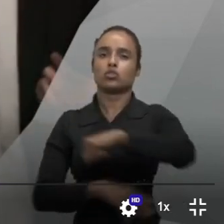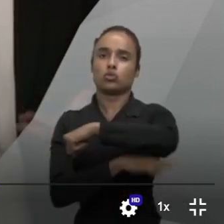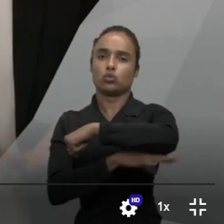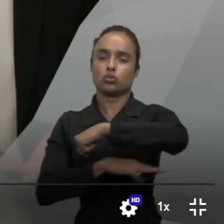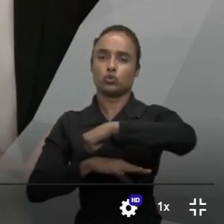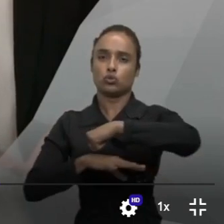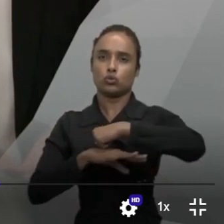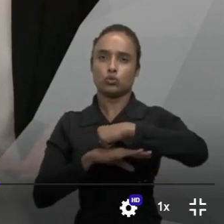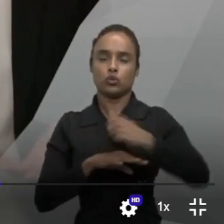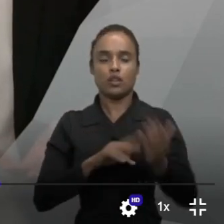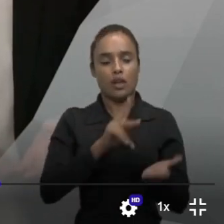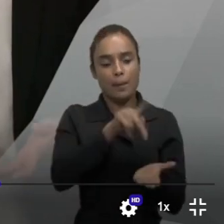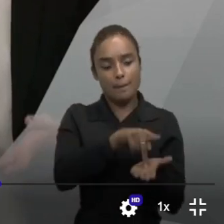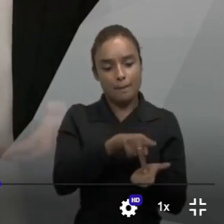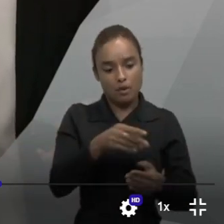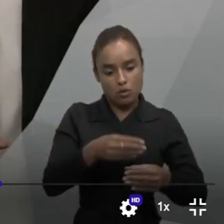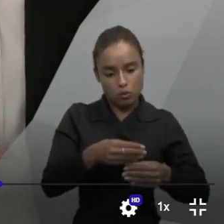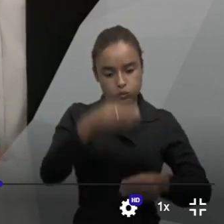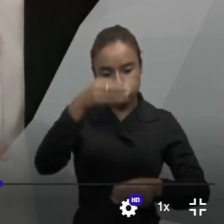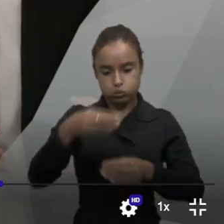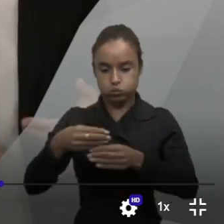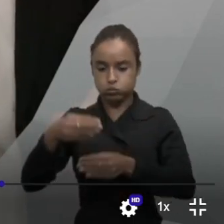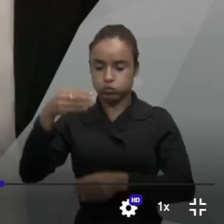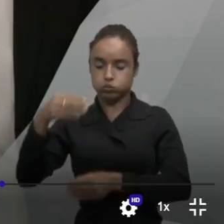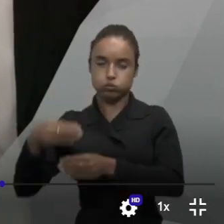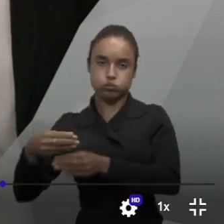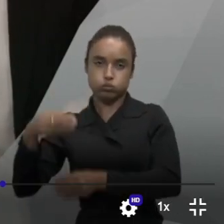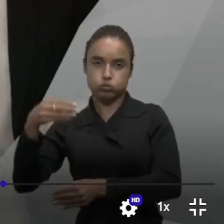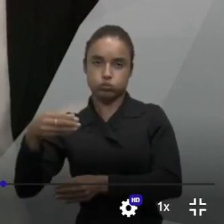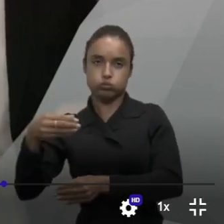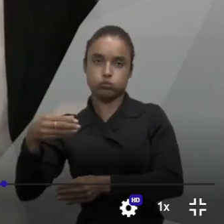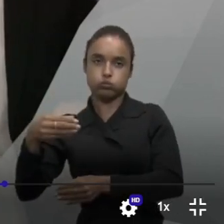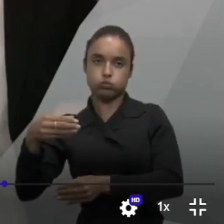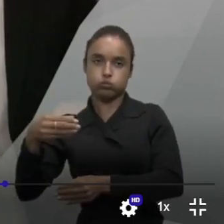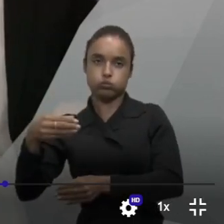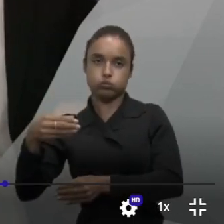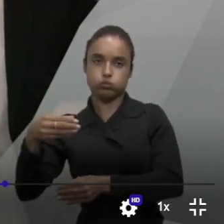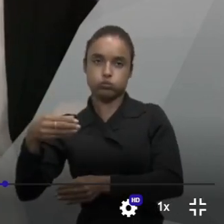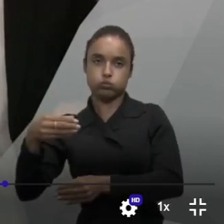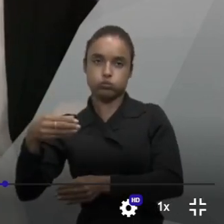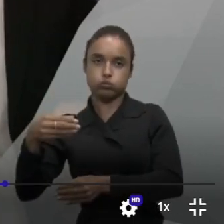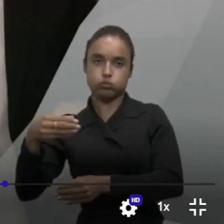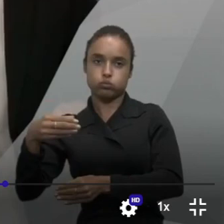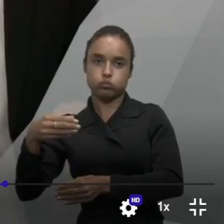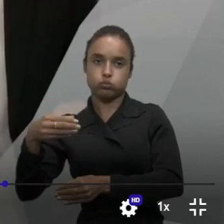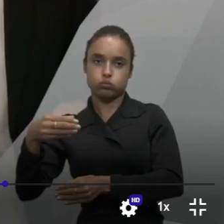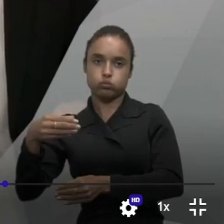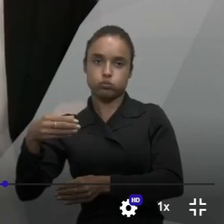do comportamento real e contribui para otimizar as dimensões das vigas